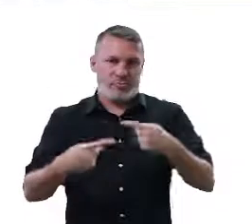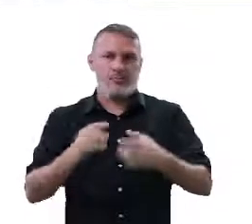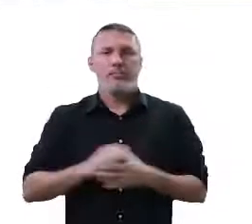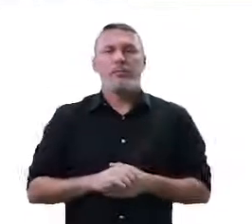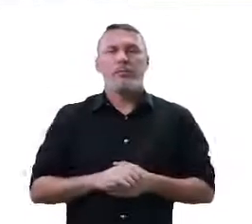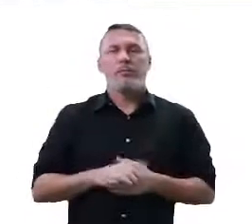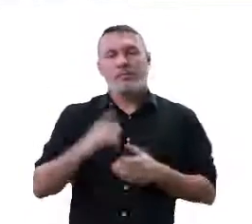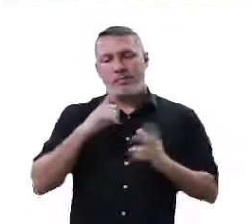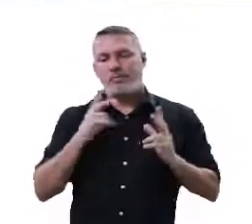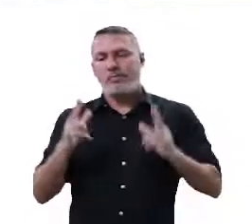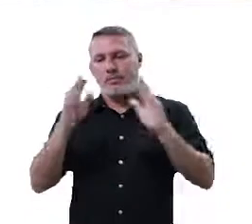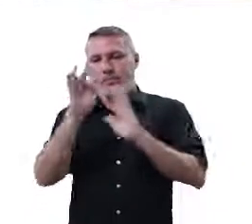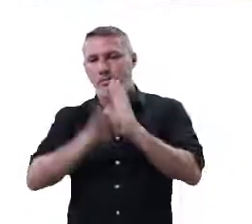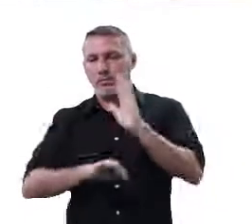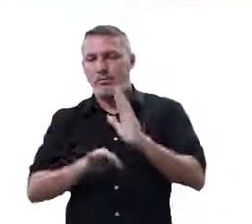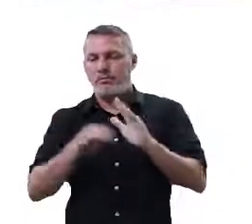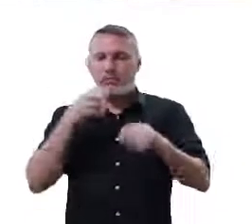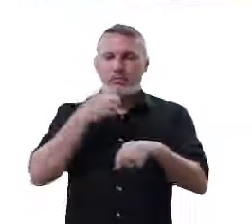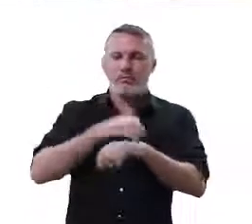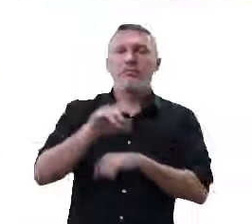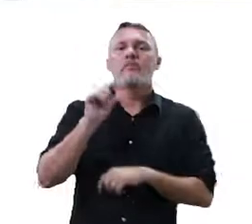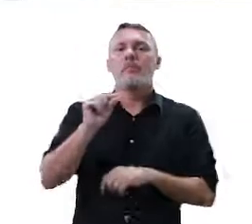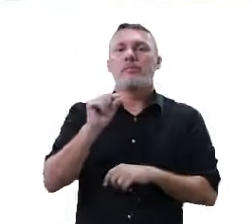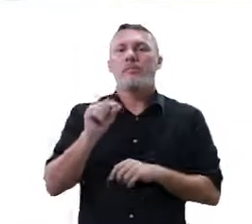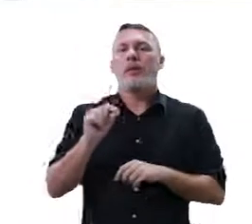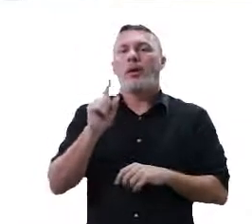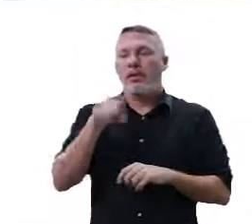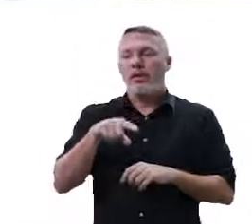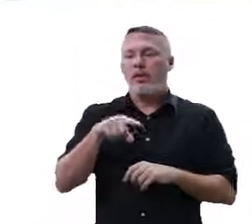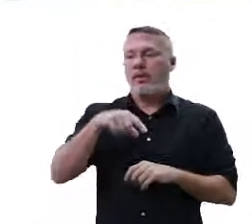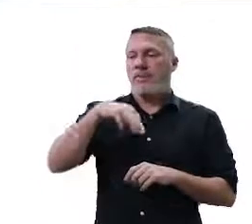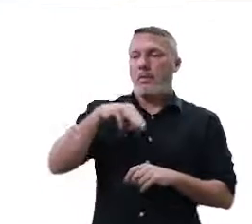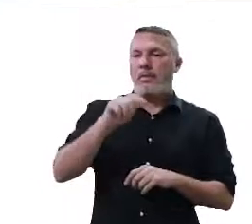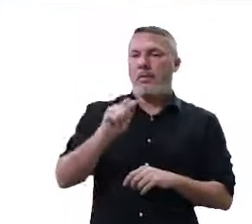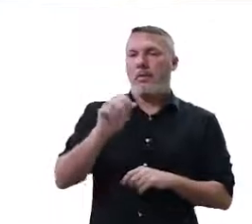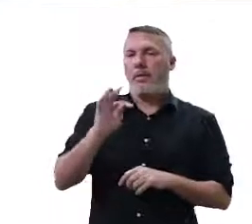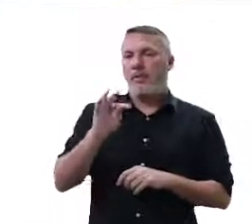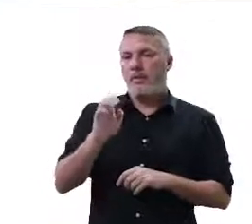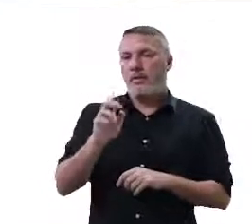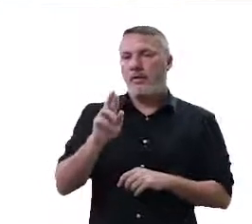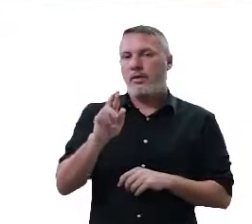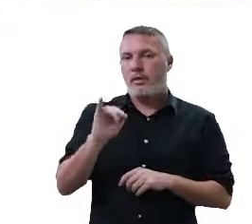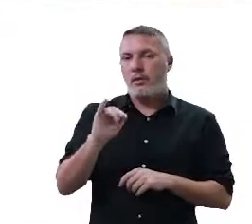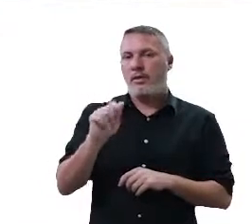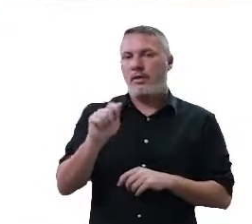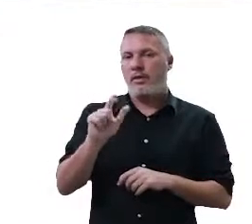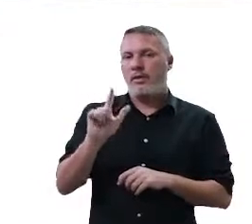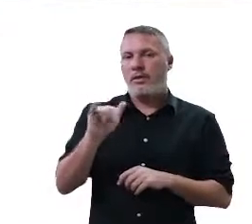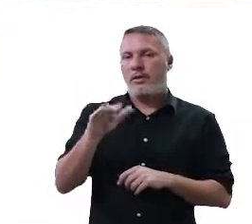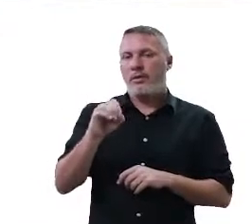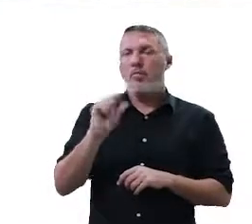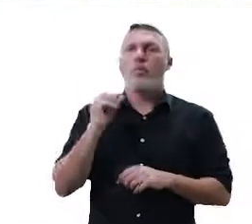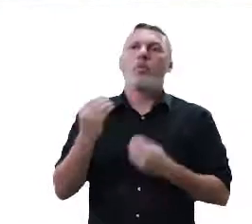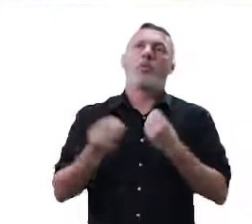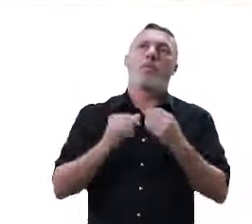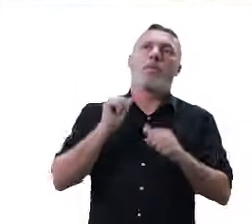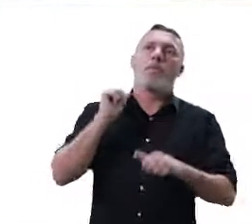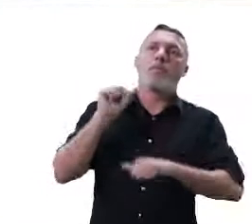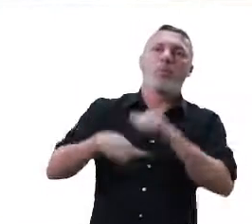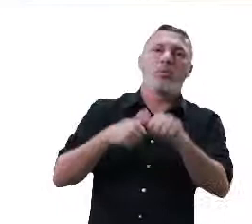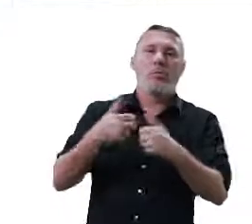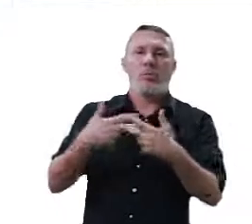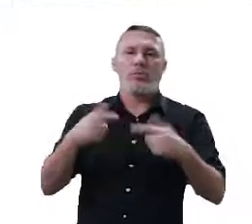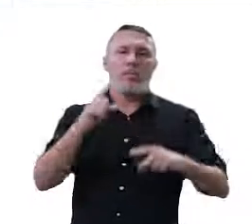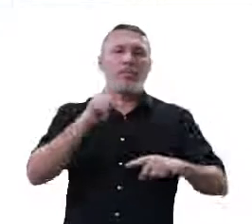tem um texto, né? Está falando aqui da questão do materialismo, dessa coisa da transformação da